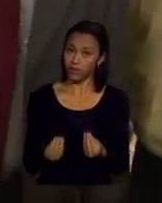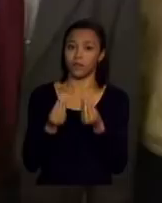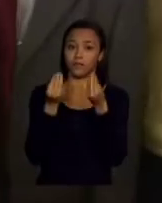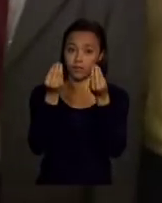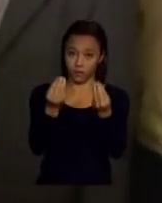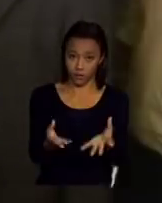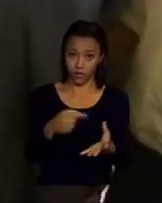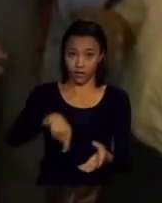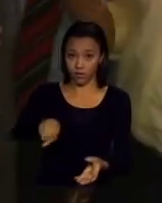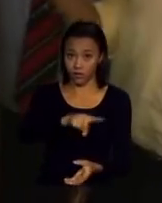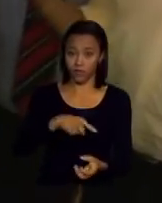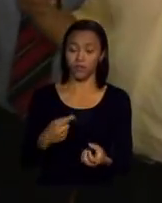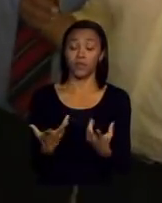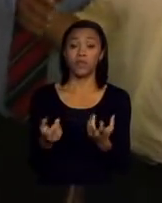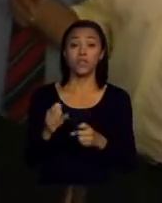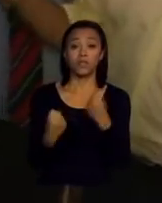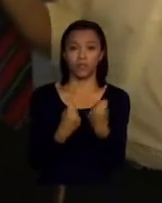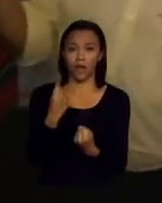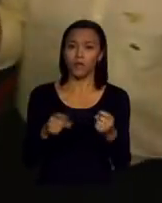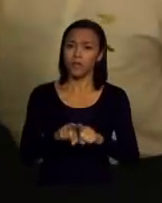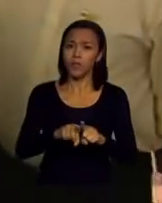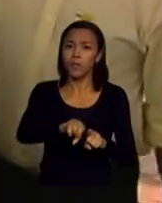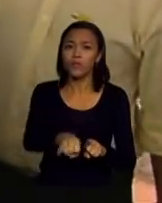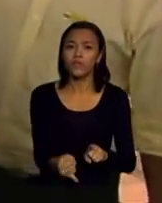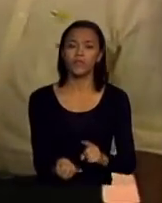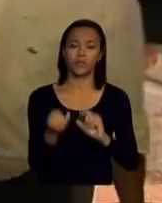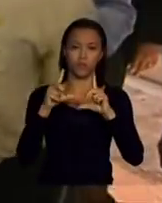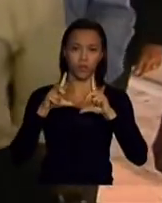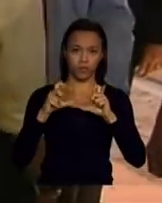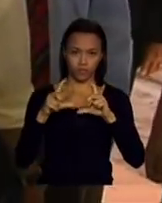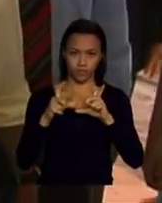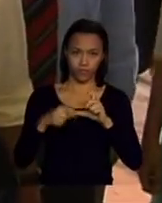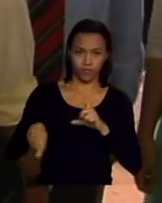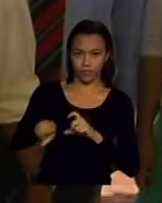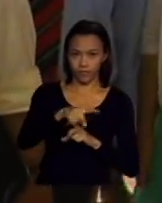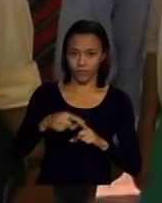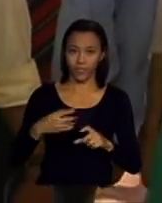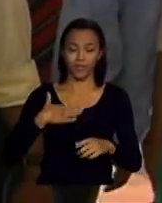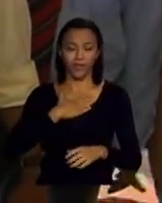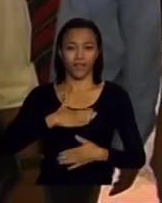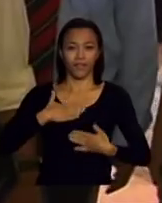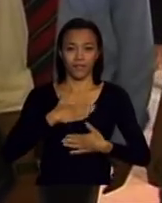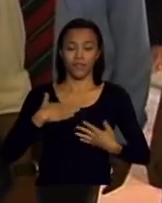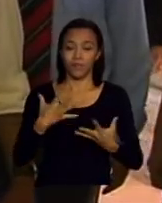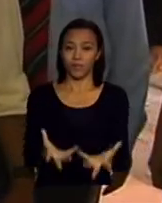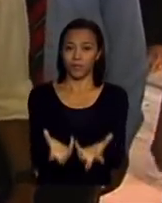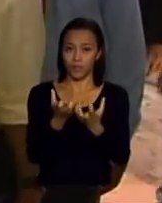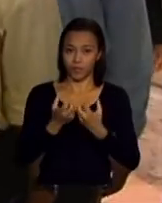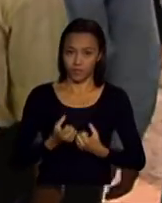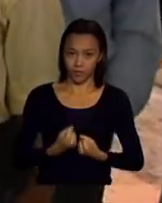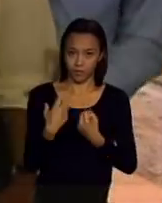momento, ela posa para fotos, tira fotos com esses prefeitos que estão sendo agraciados com a entrega das retroescavadeiras.